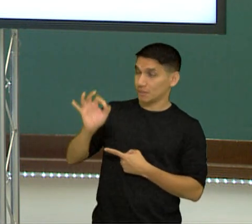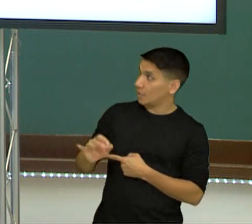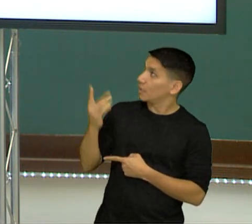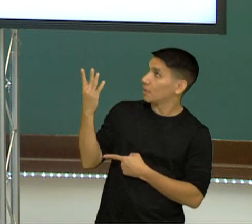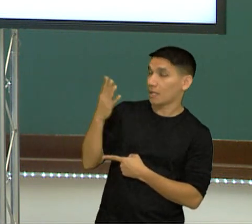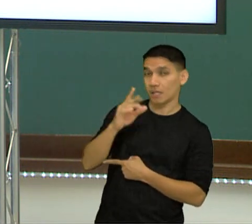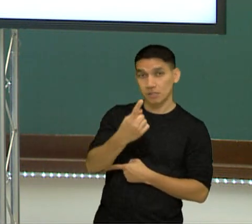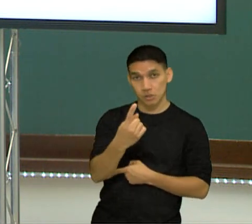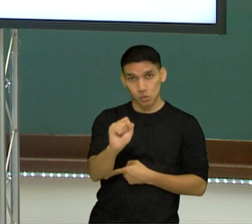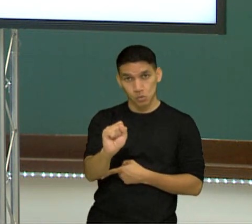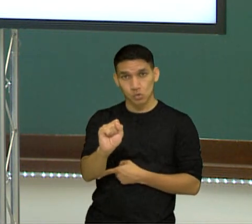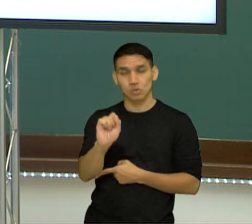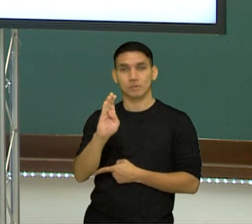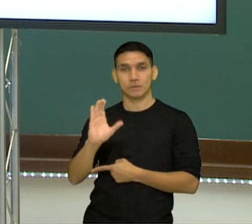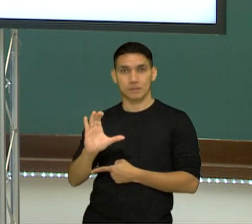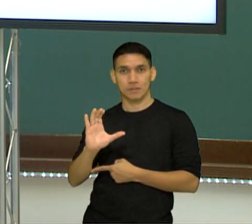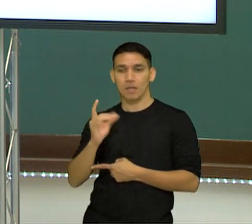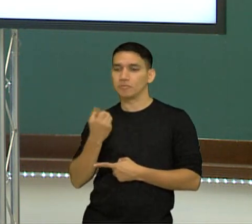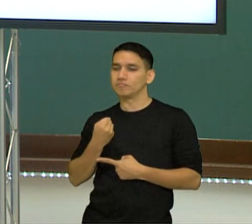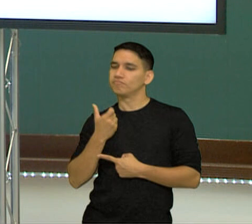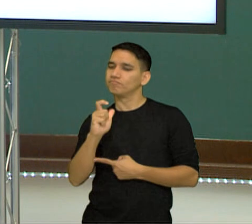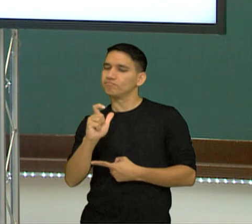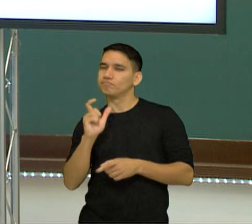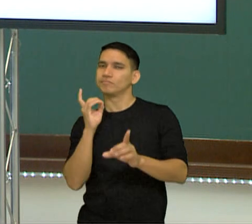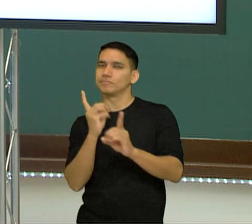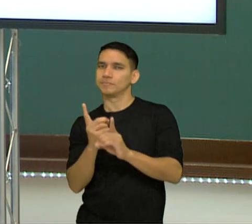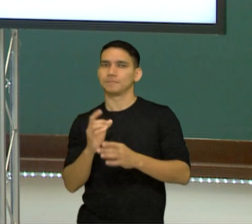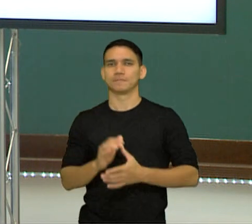correta é 18 de ser o meu nome é procurar beleza